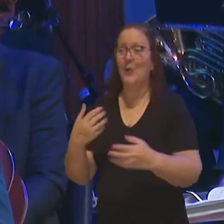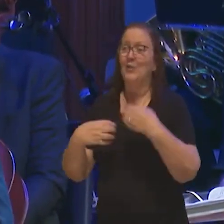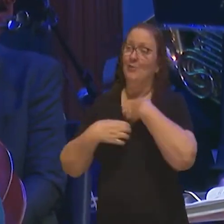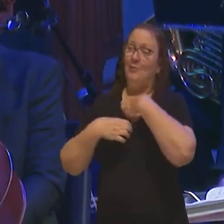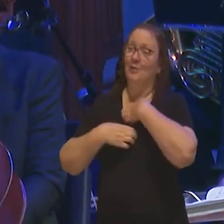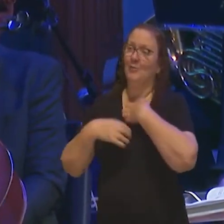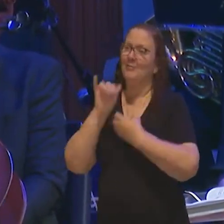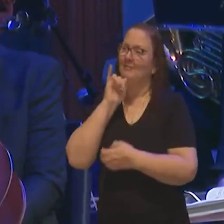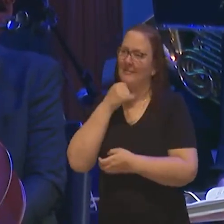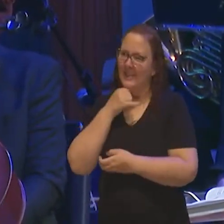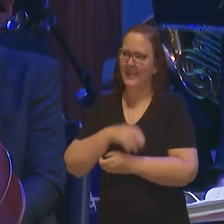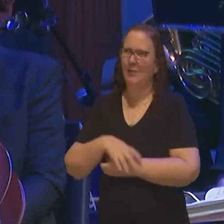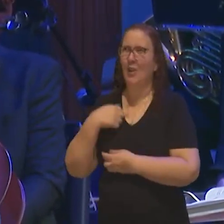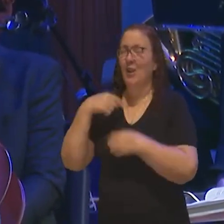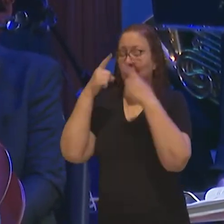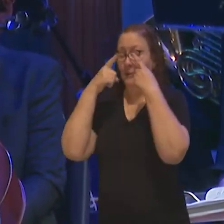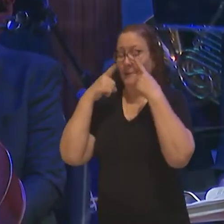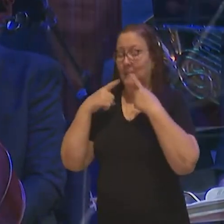de chorar.